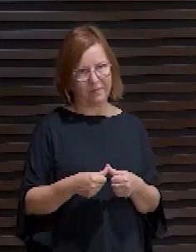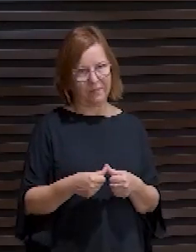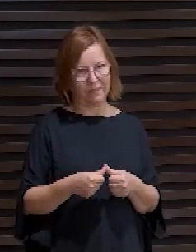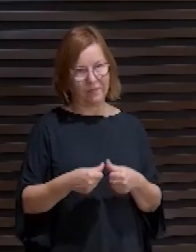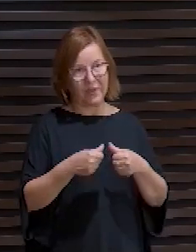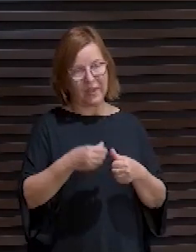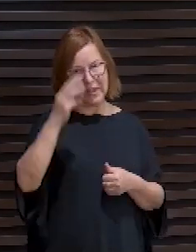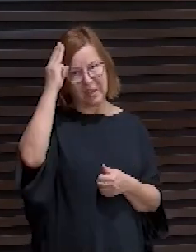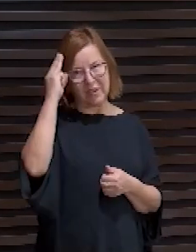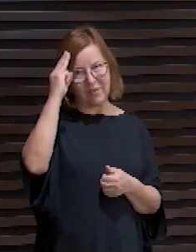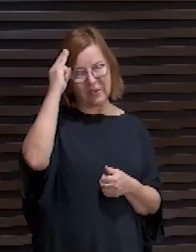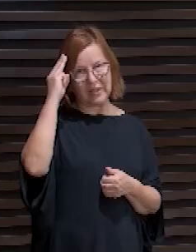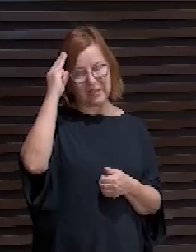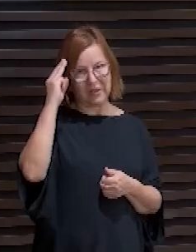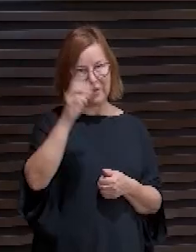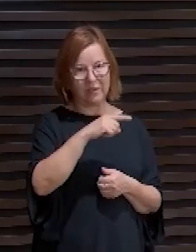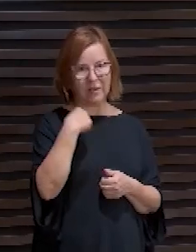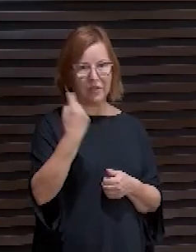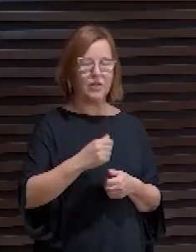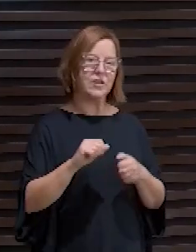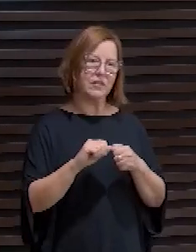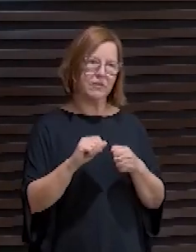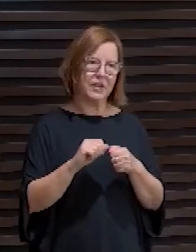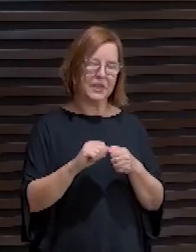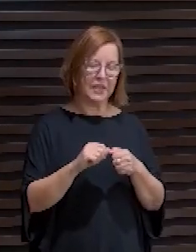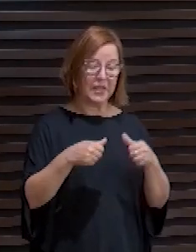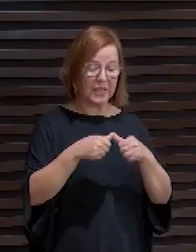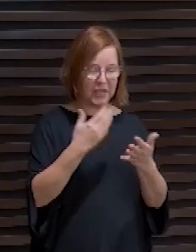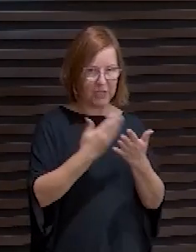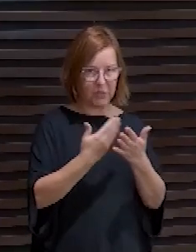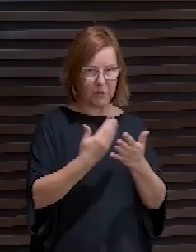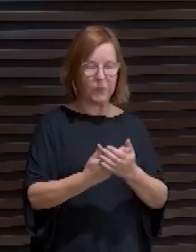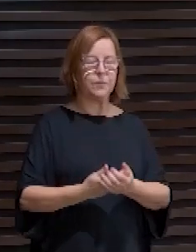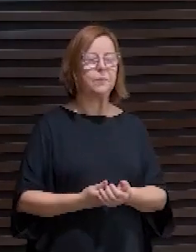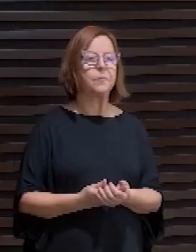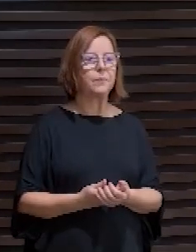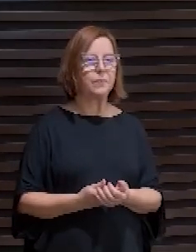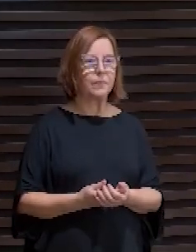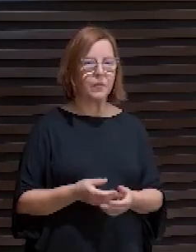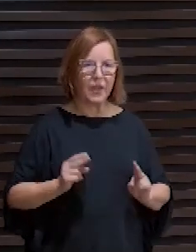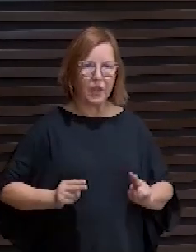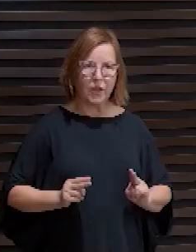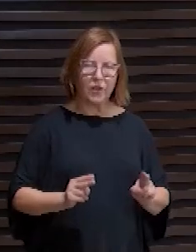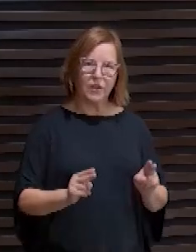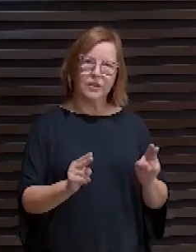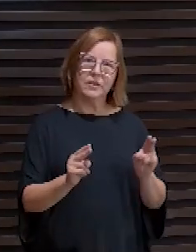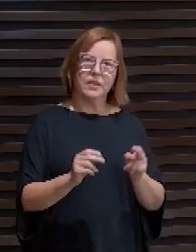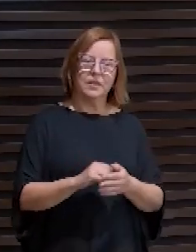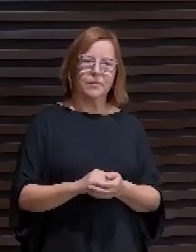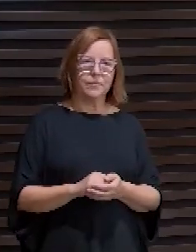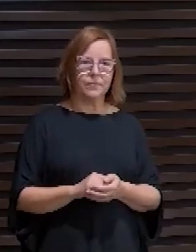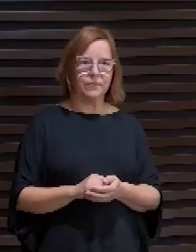que nós vamos fazendo durante o caminho nessa exposição. Vamos continuar aqui. O autor